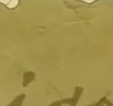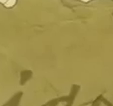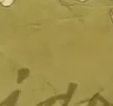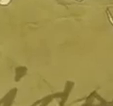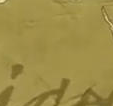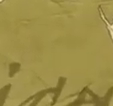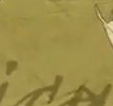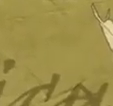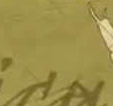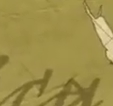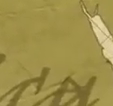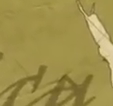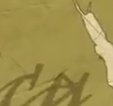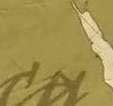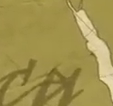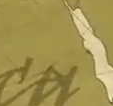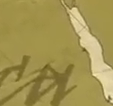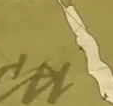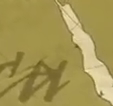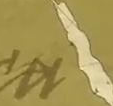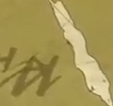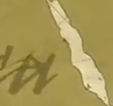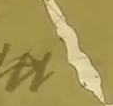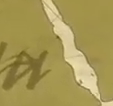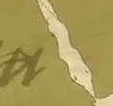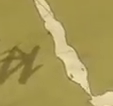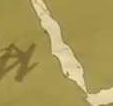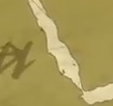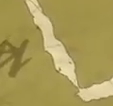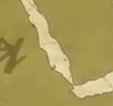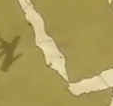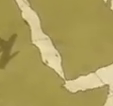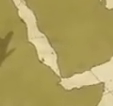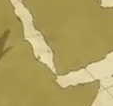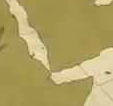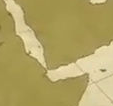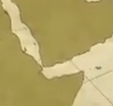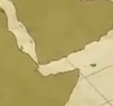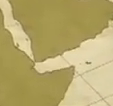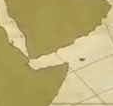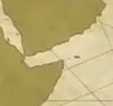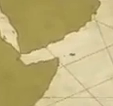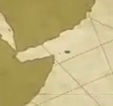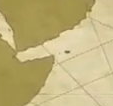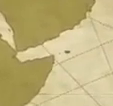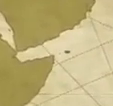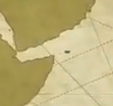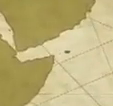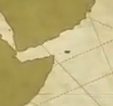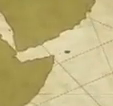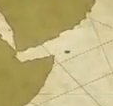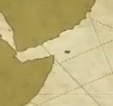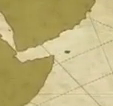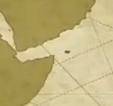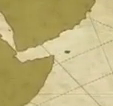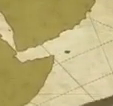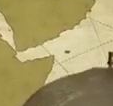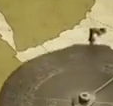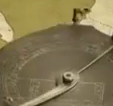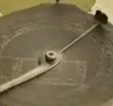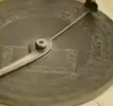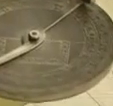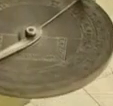rotas marítimas. Muitas invenções de povos antigos, aprimoradas pelos árabes, foram apropriadas pelos portugueses.